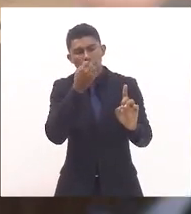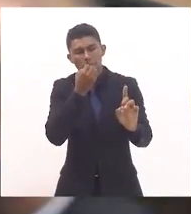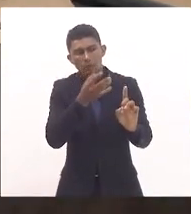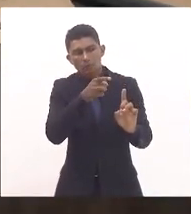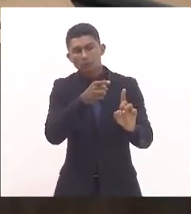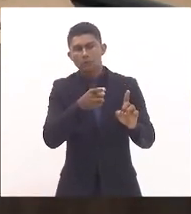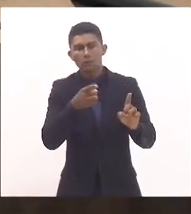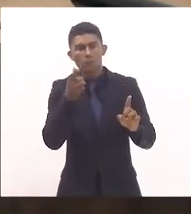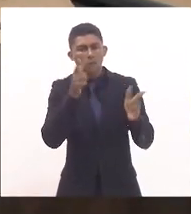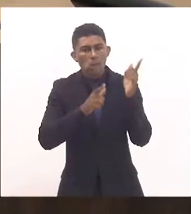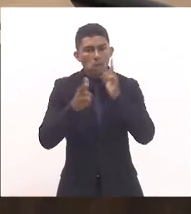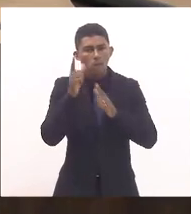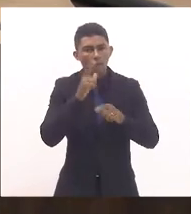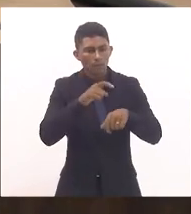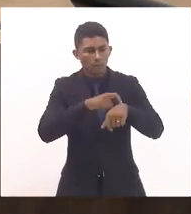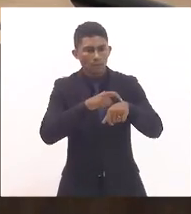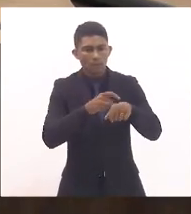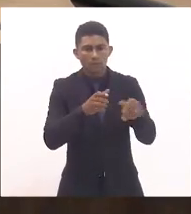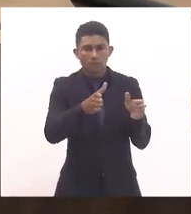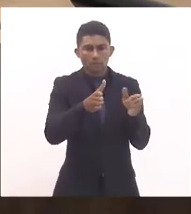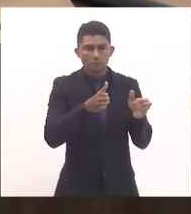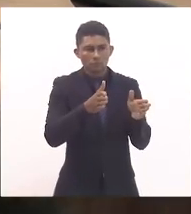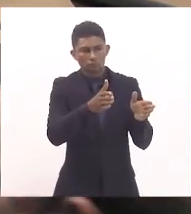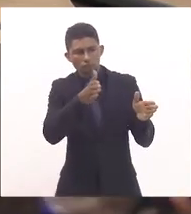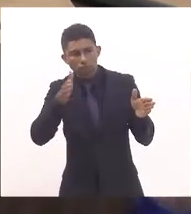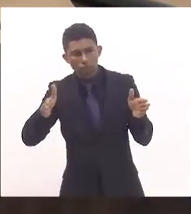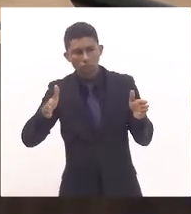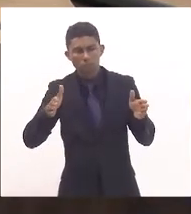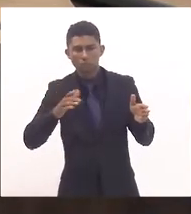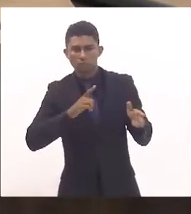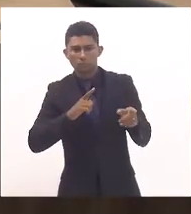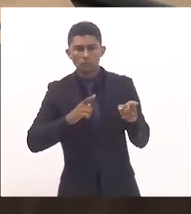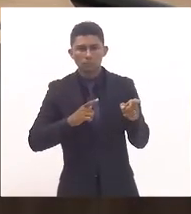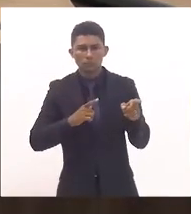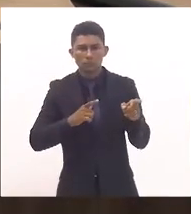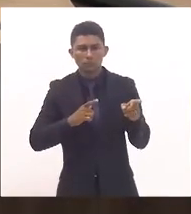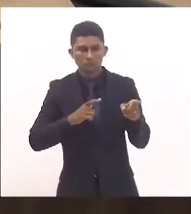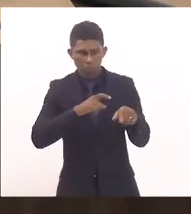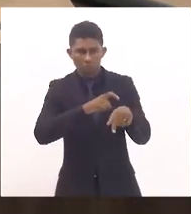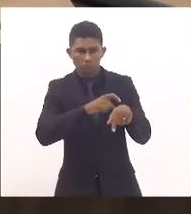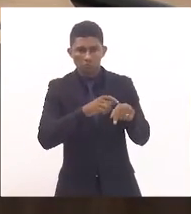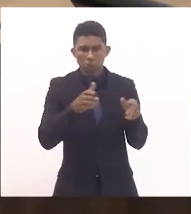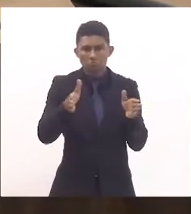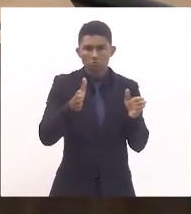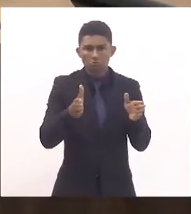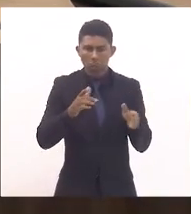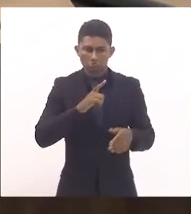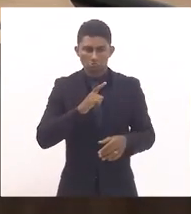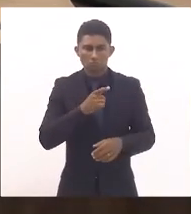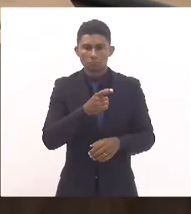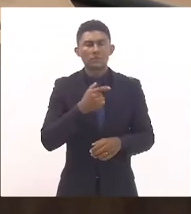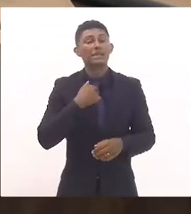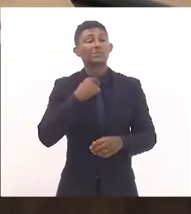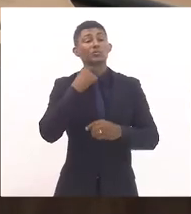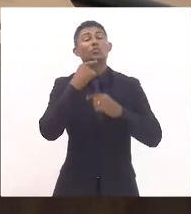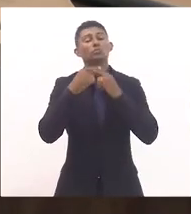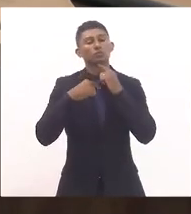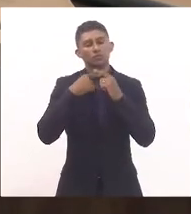prorrogar os seus passos. Eu tenho a prorrogar o seu prazo. Eu tenho